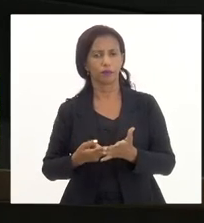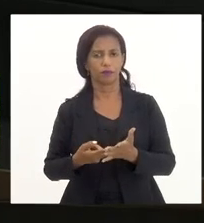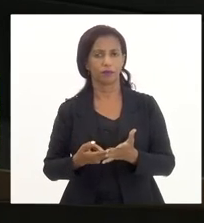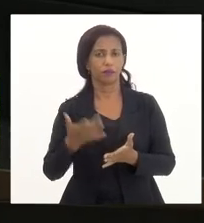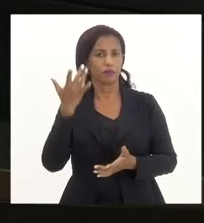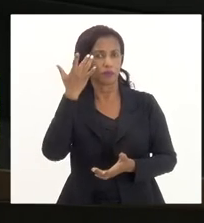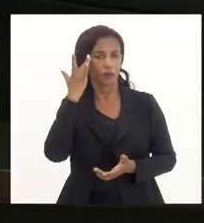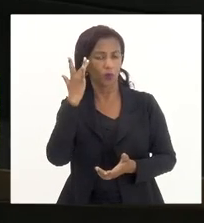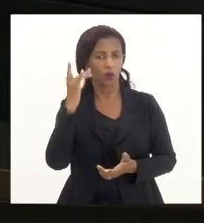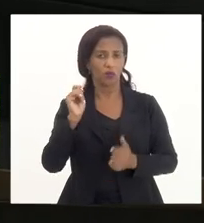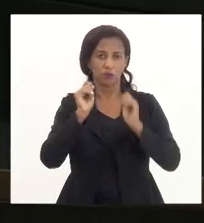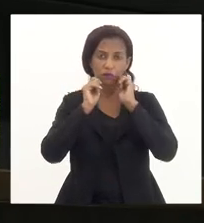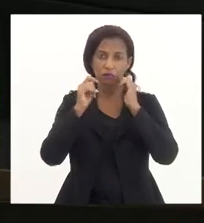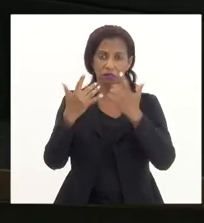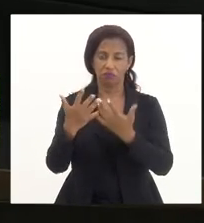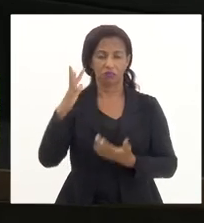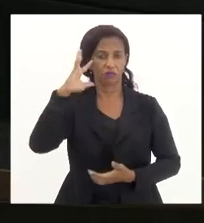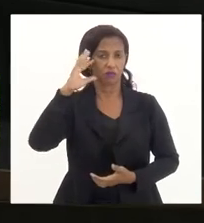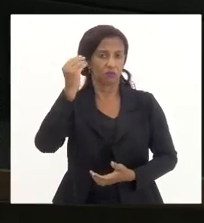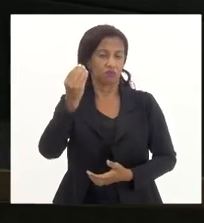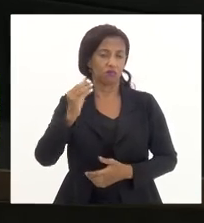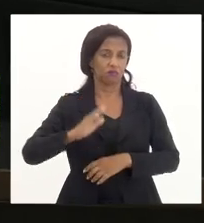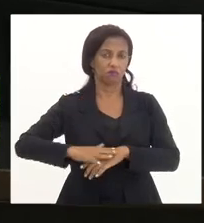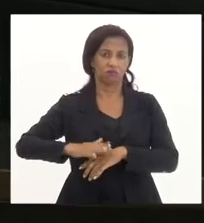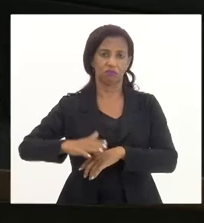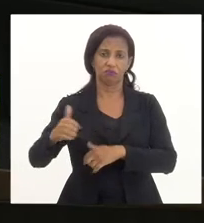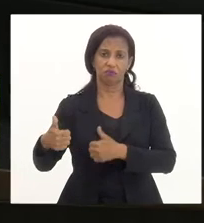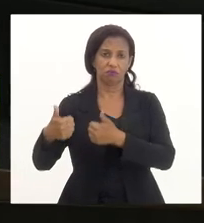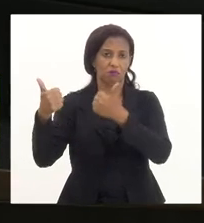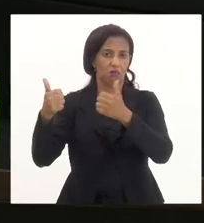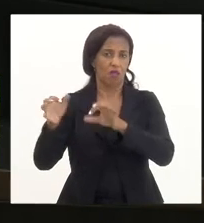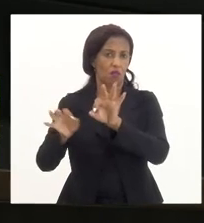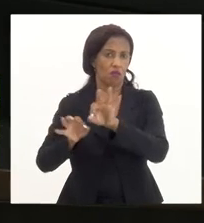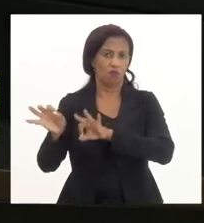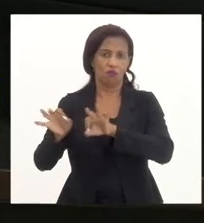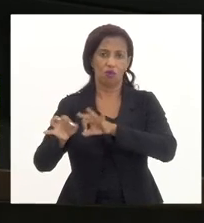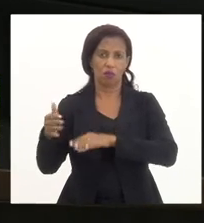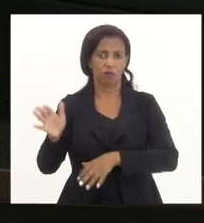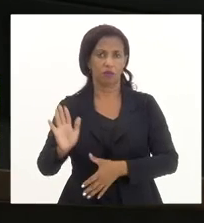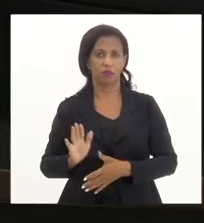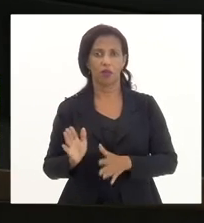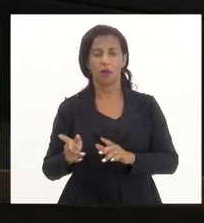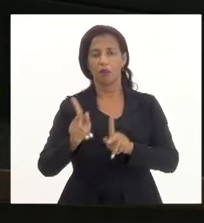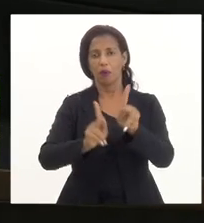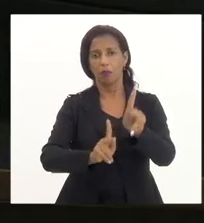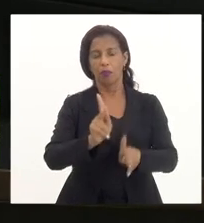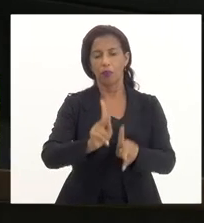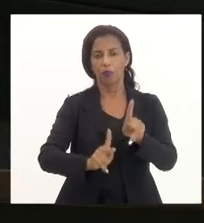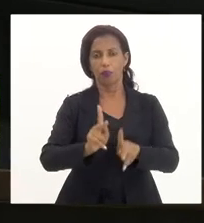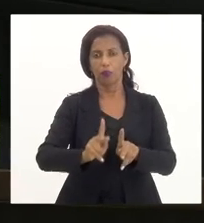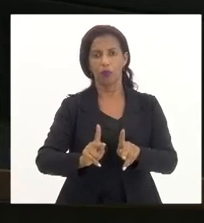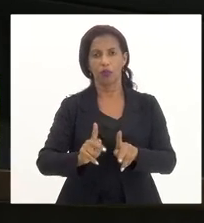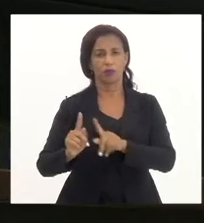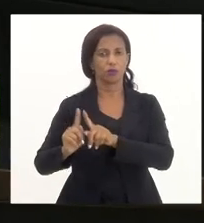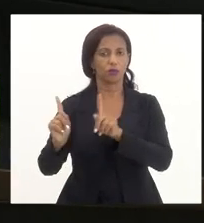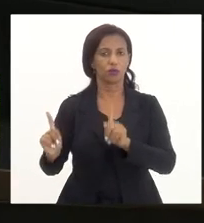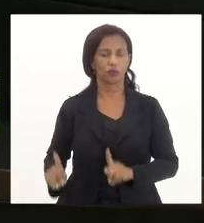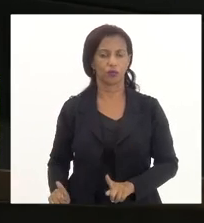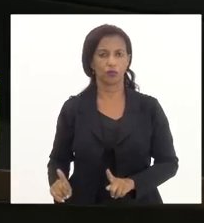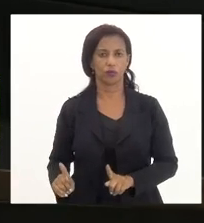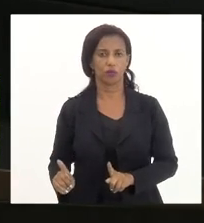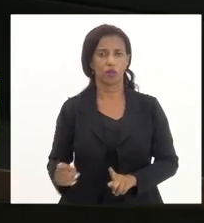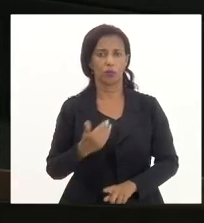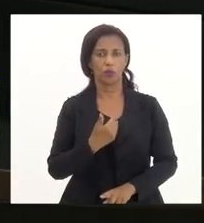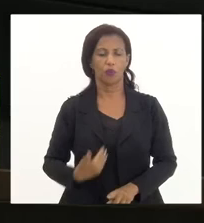triênio eu acho que a casa decidirá da forma que melhor for para a população um dos servidores